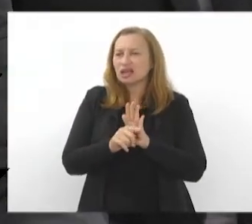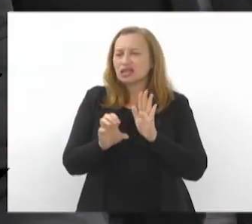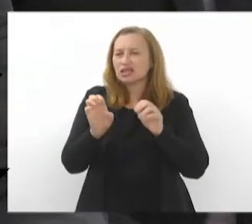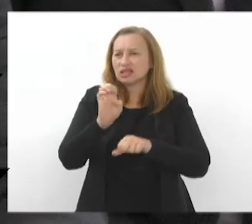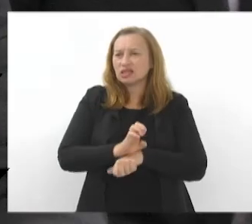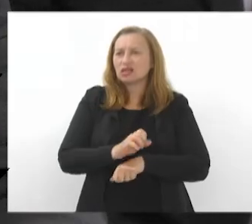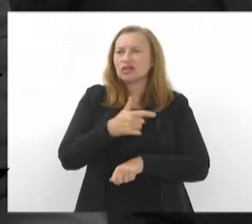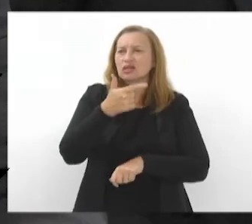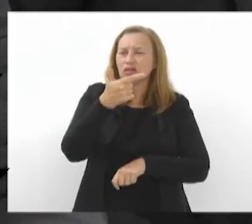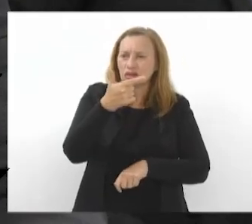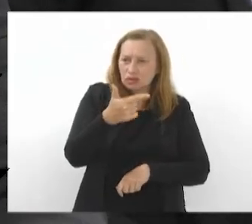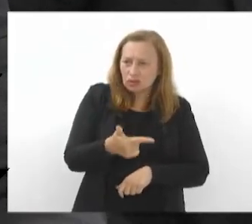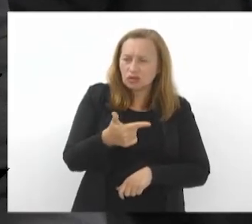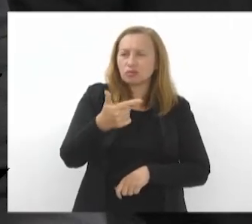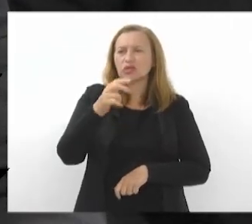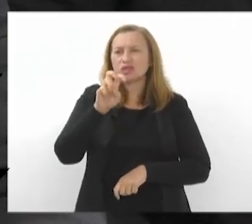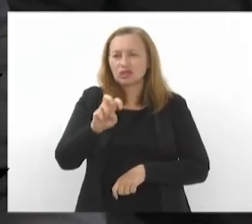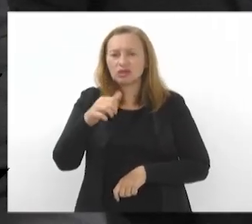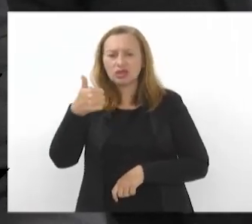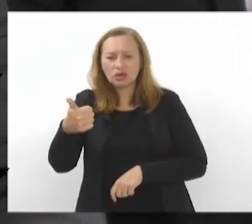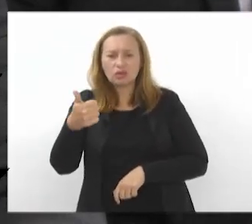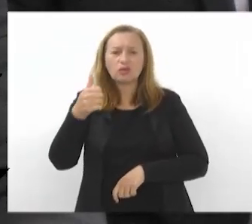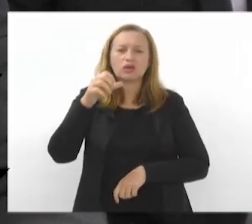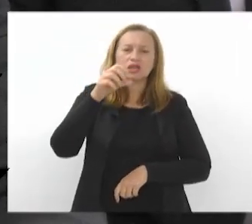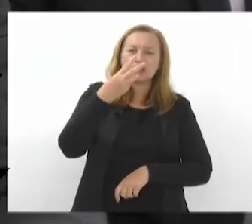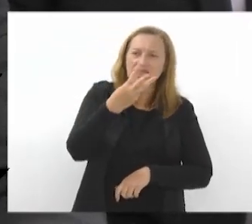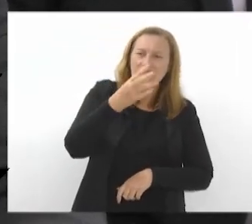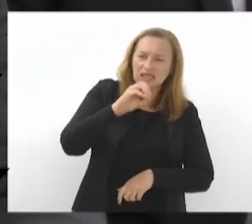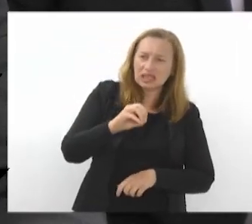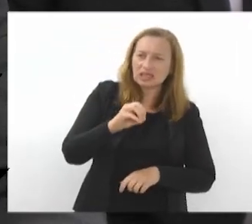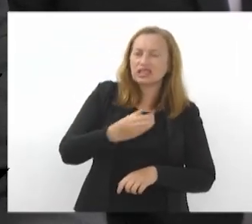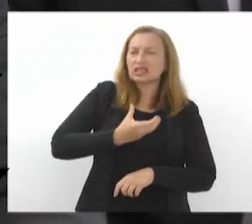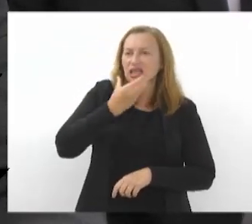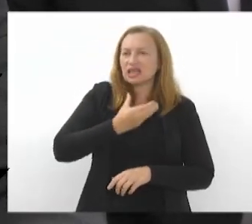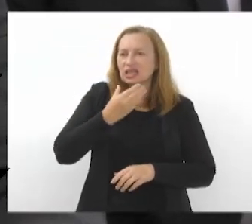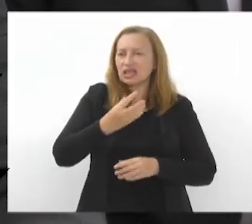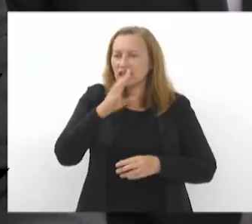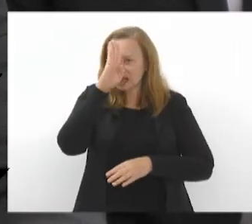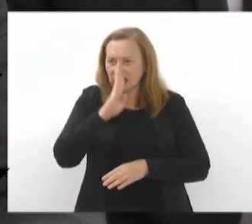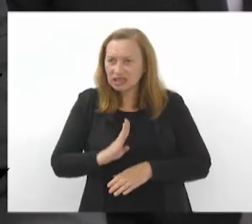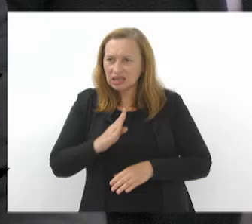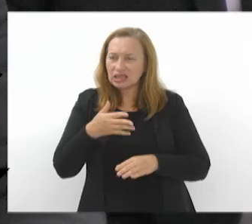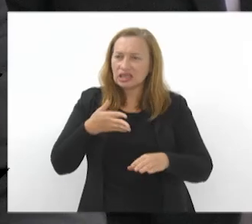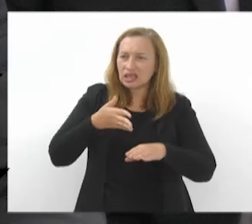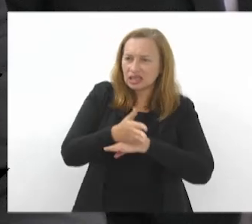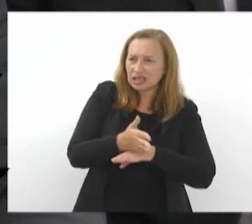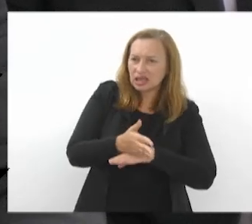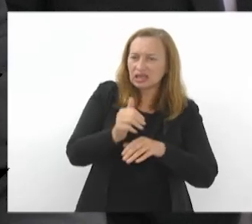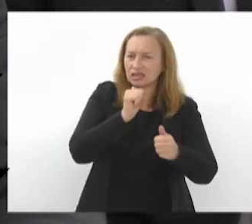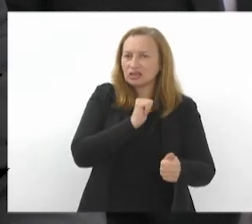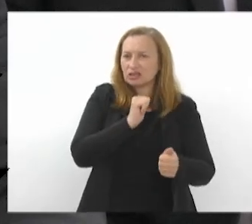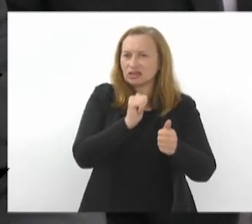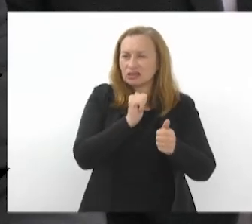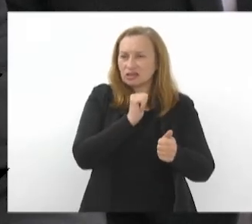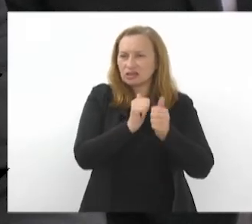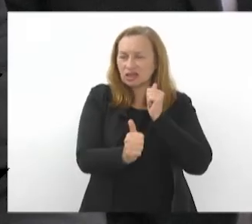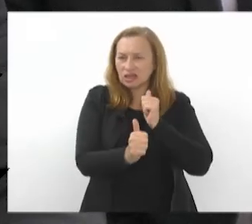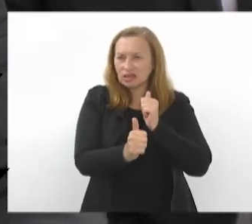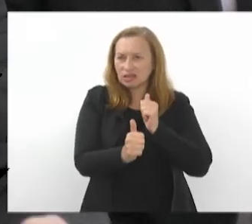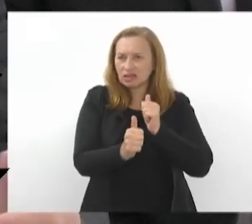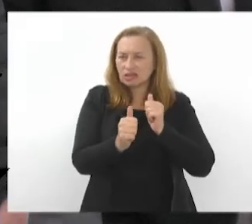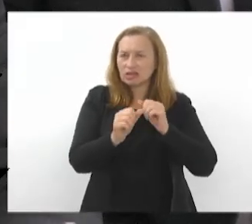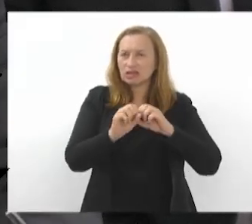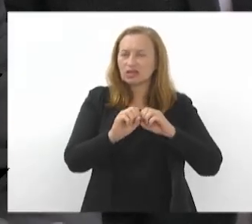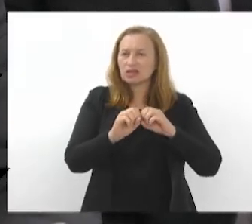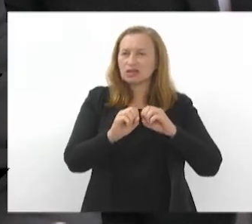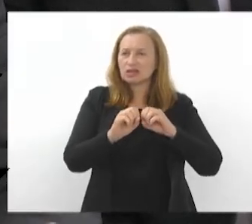número 2051, de 30 de dezembro, que concede a gratuidade de entrada nos estádios, ginásios esportivos e parques